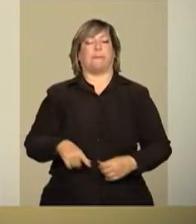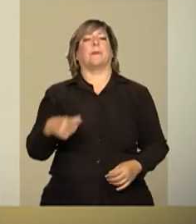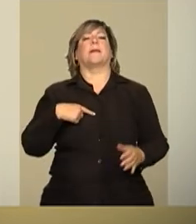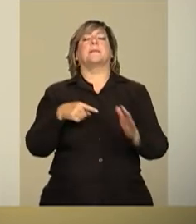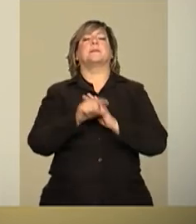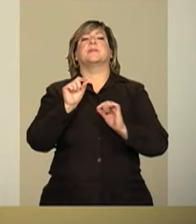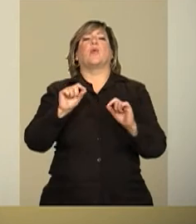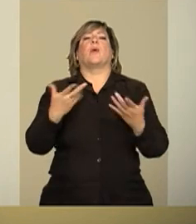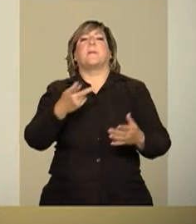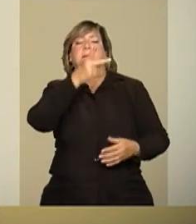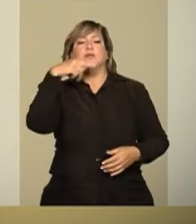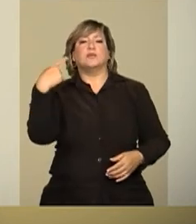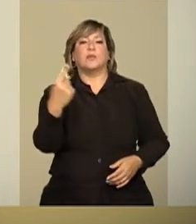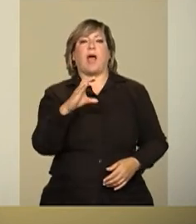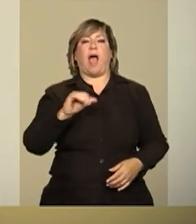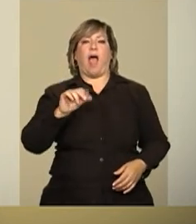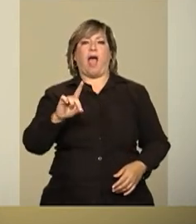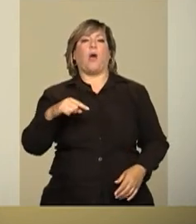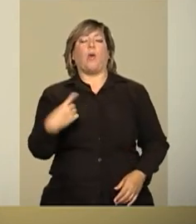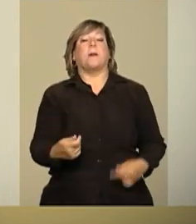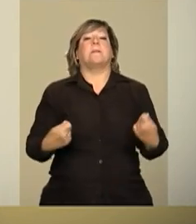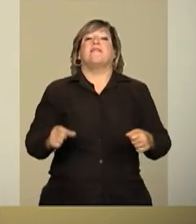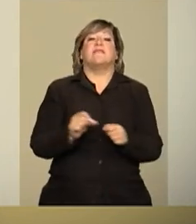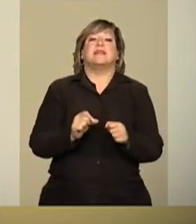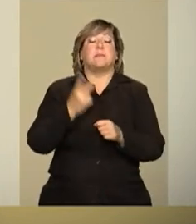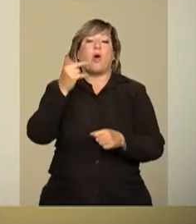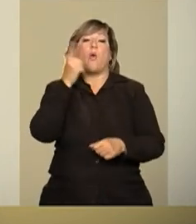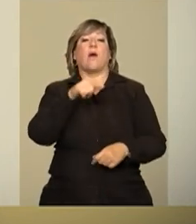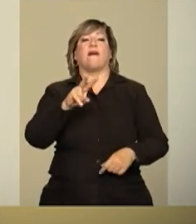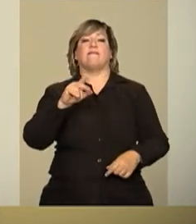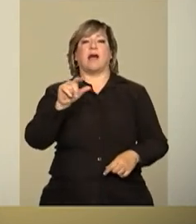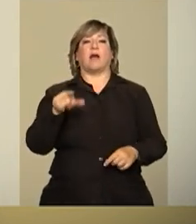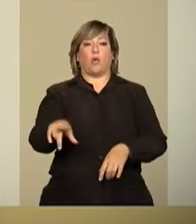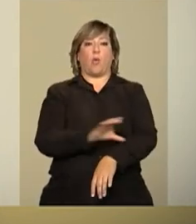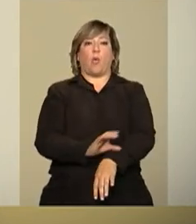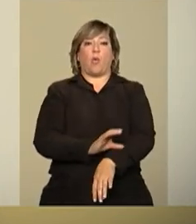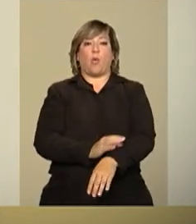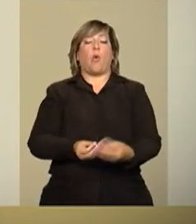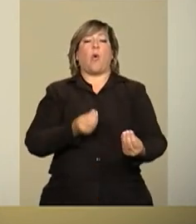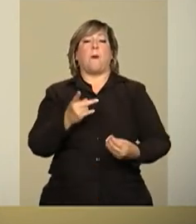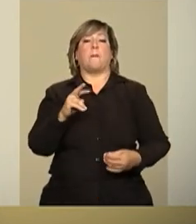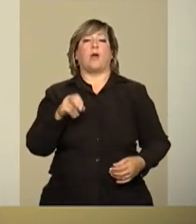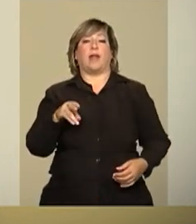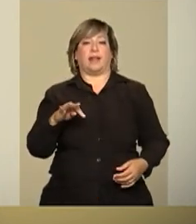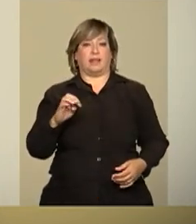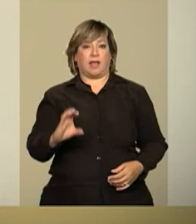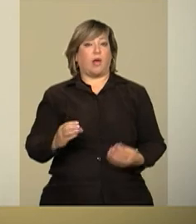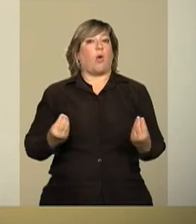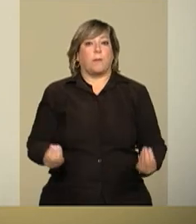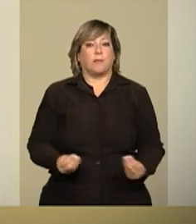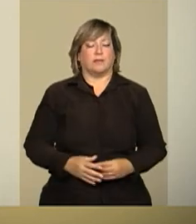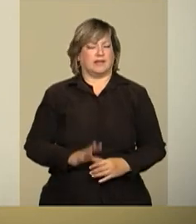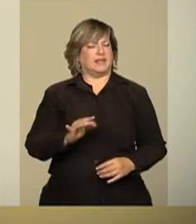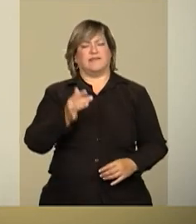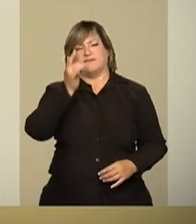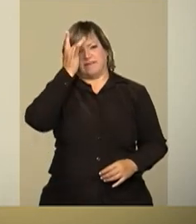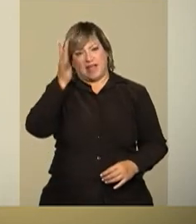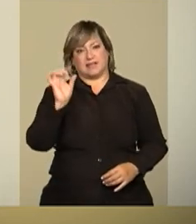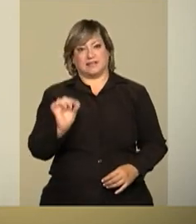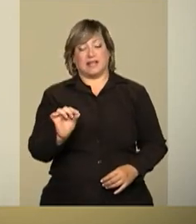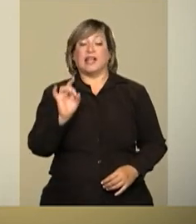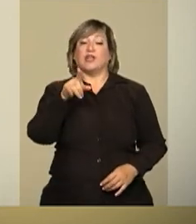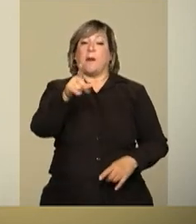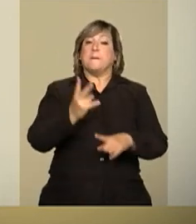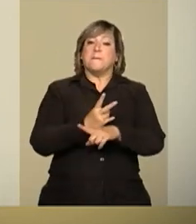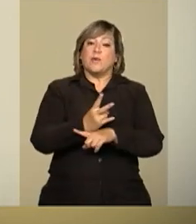o que o pessoal do cadastro único tem que fazer para conseguir uma vaga nos cursos do Pronatec presidenta Olha é simples e o Max é